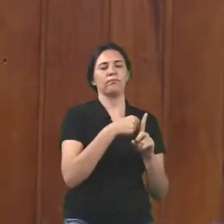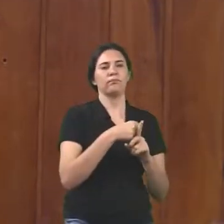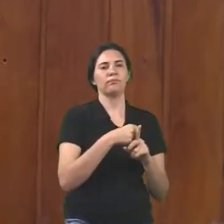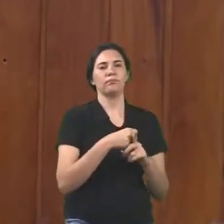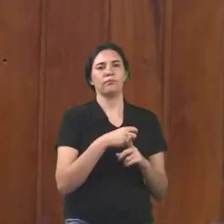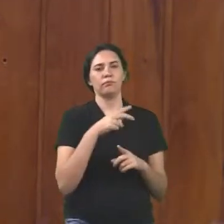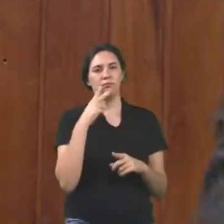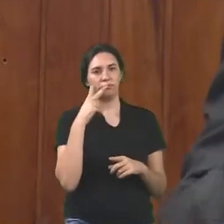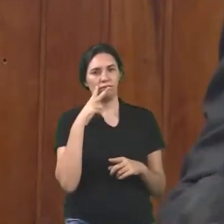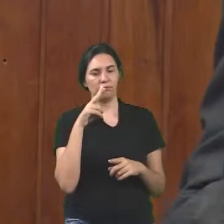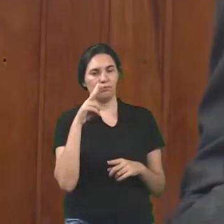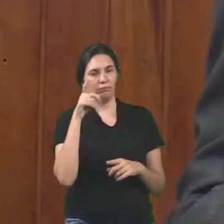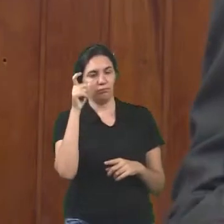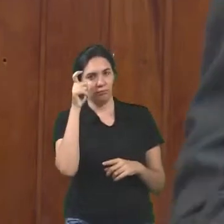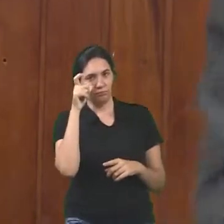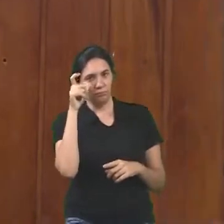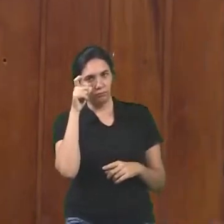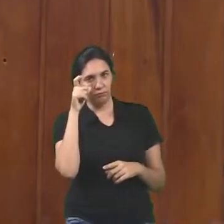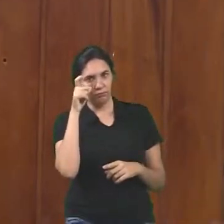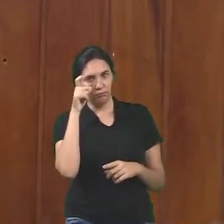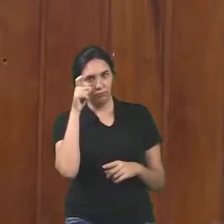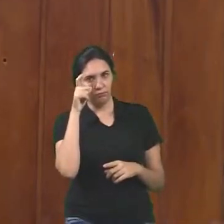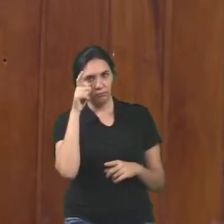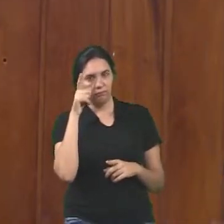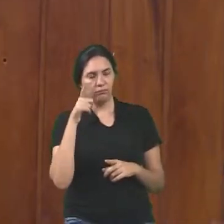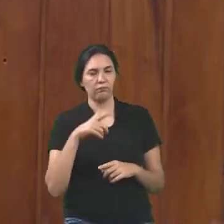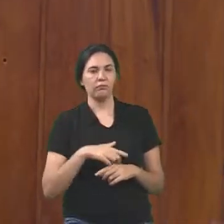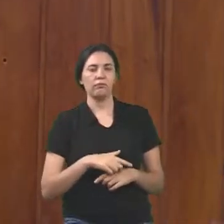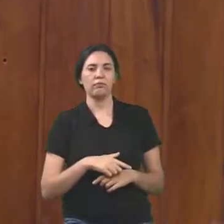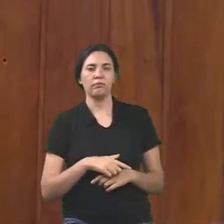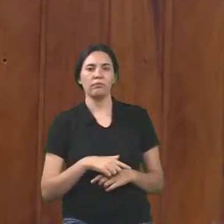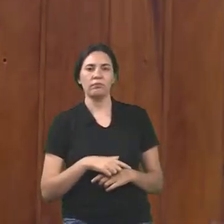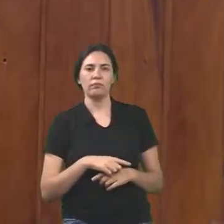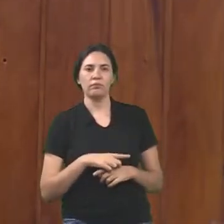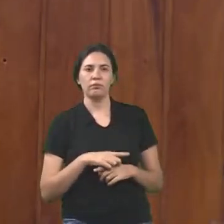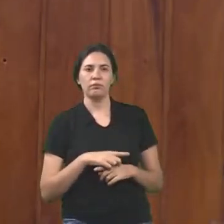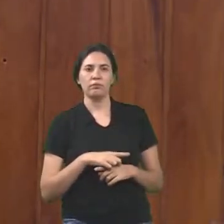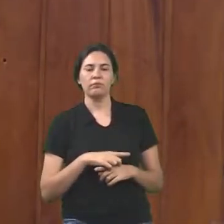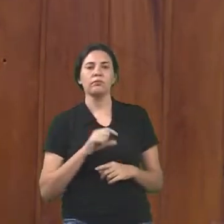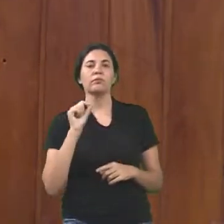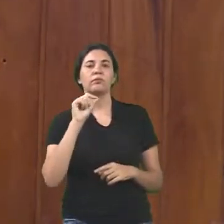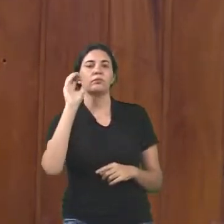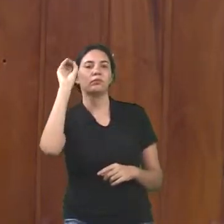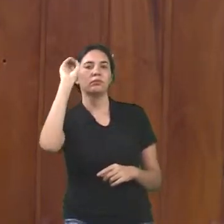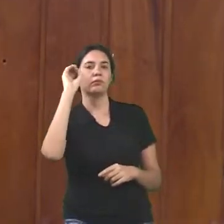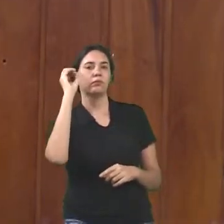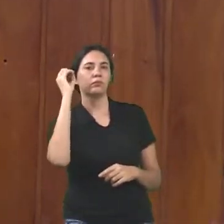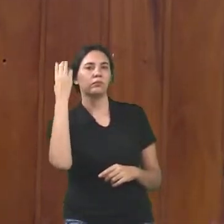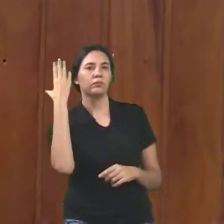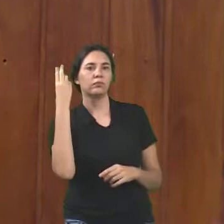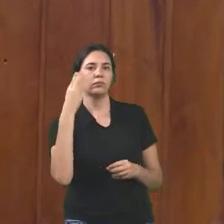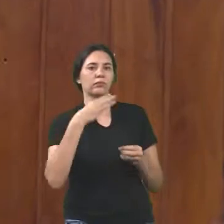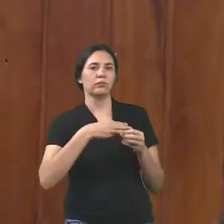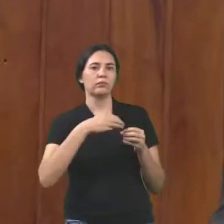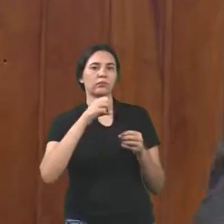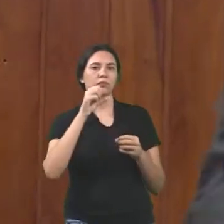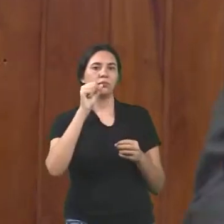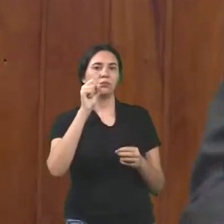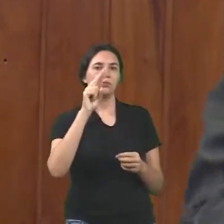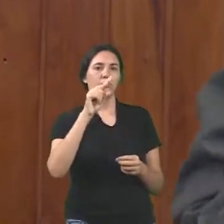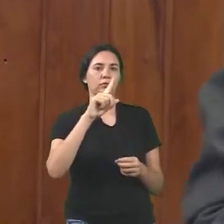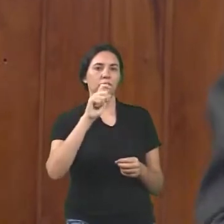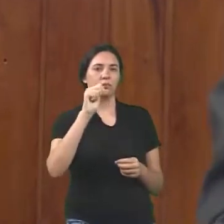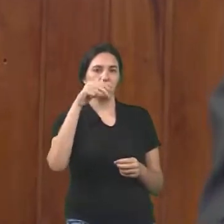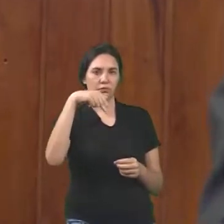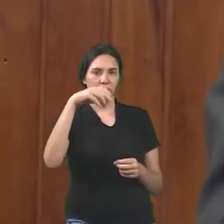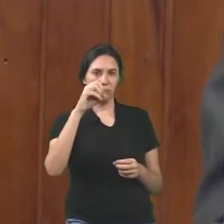Vocês assistiram, todos nós assistimos recentemente a violência que aconteceu no município de Suzano.